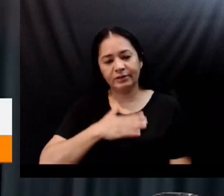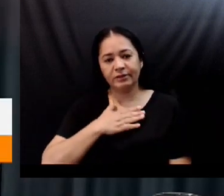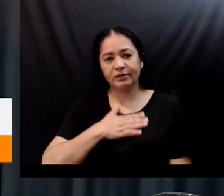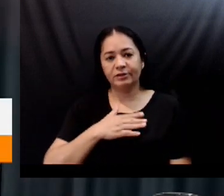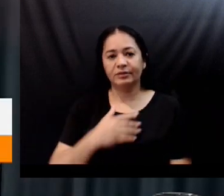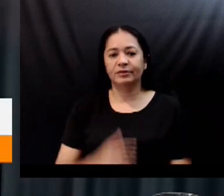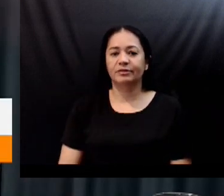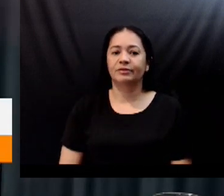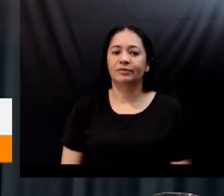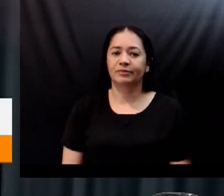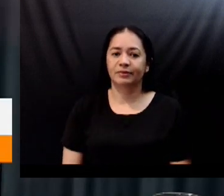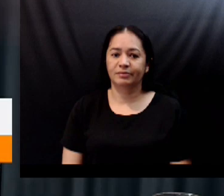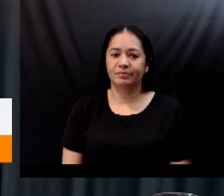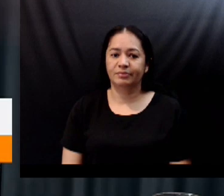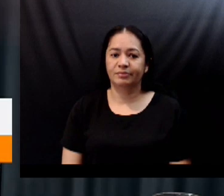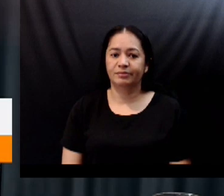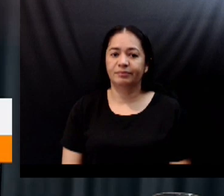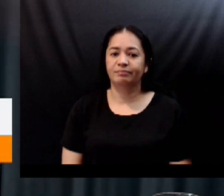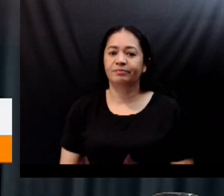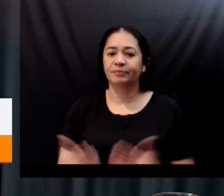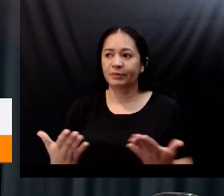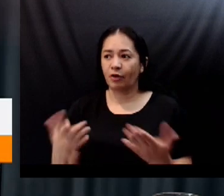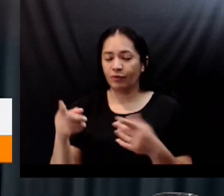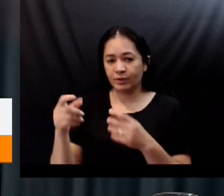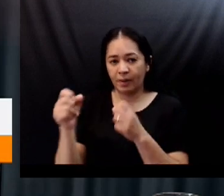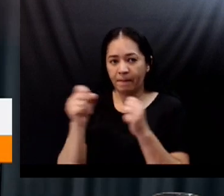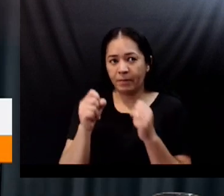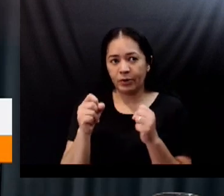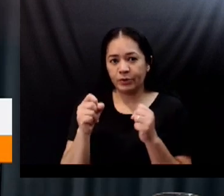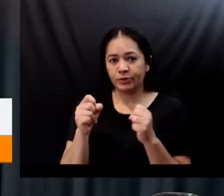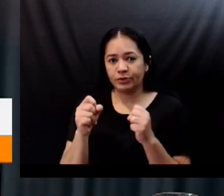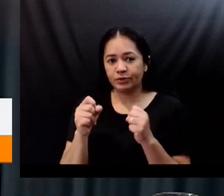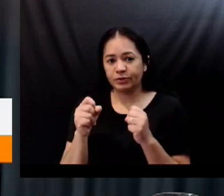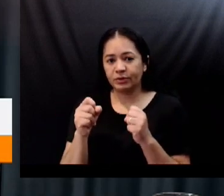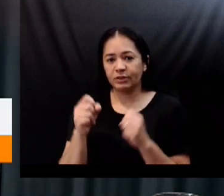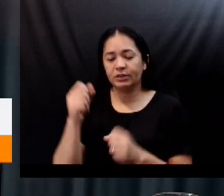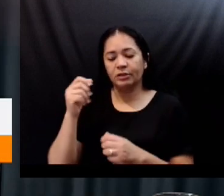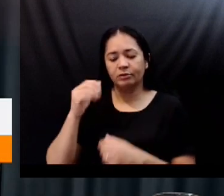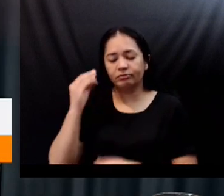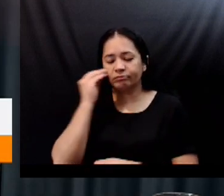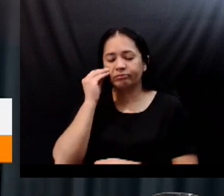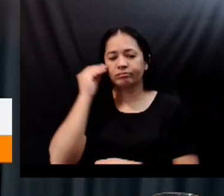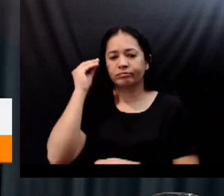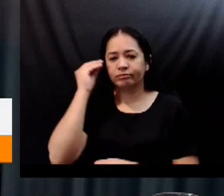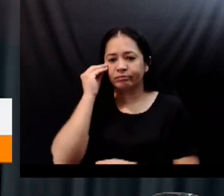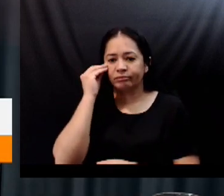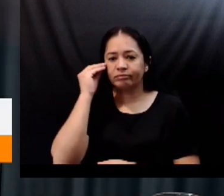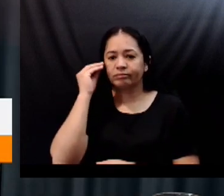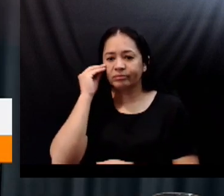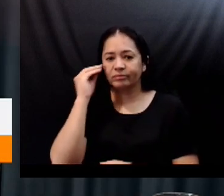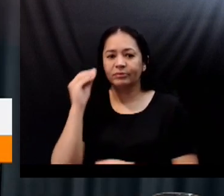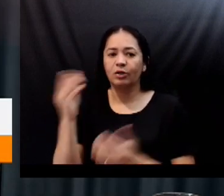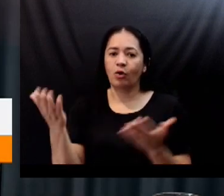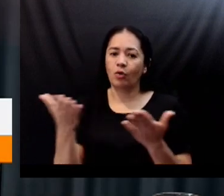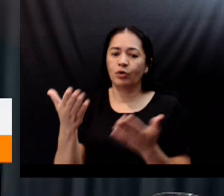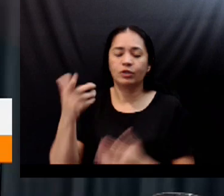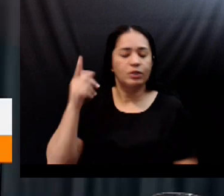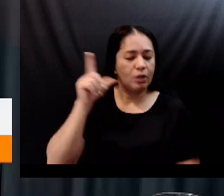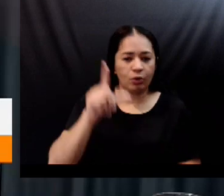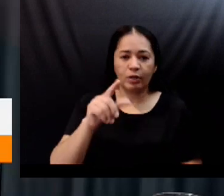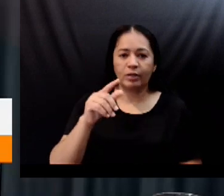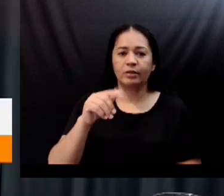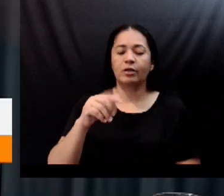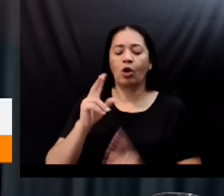culpa. Então você pode, ir tentando, na tentativa mesmo. Então hoje você não conseguiu, você continue